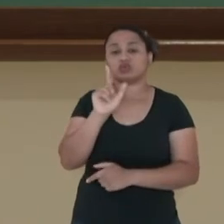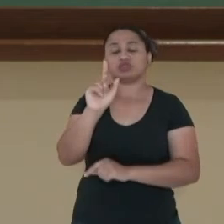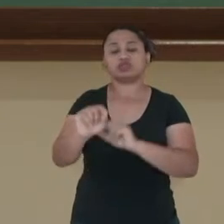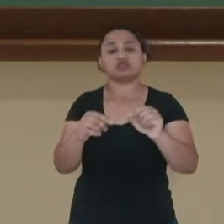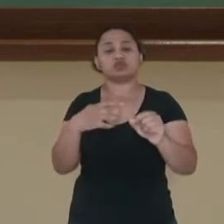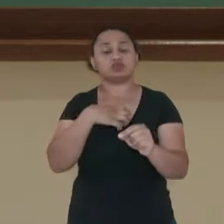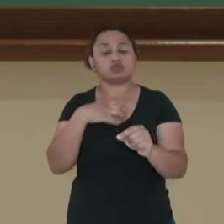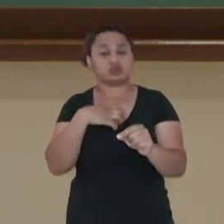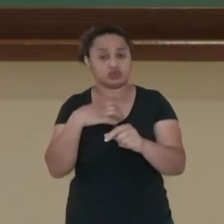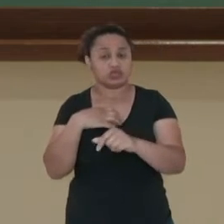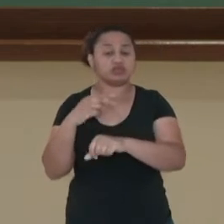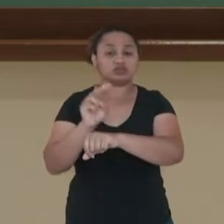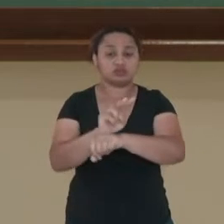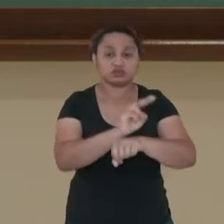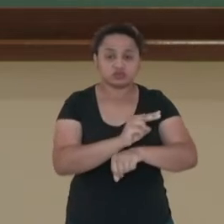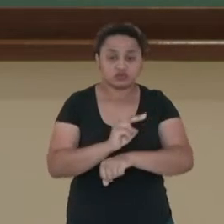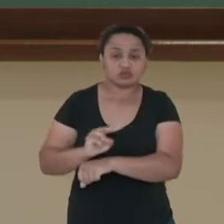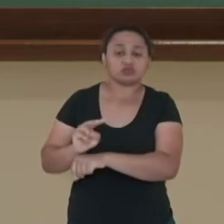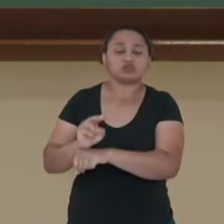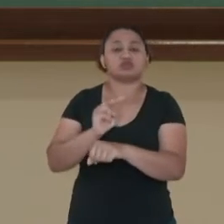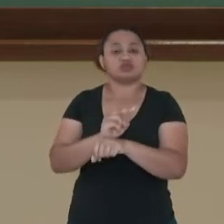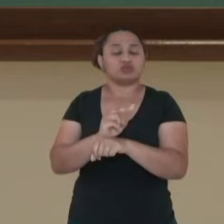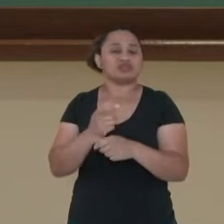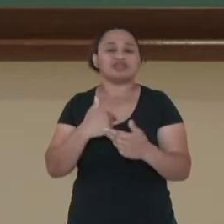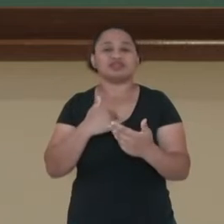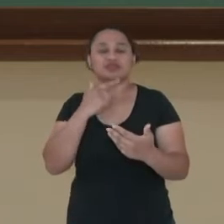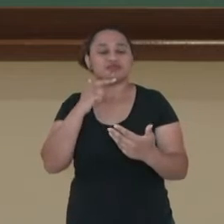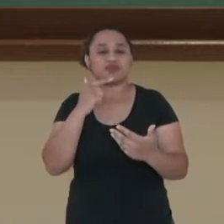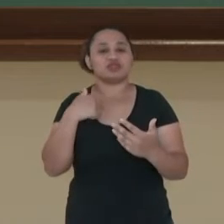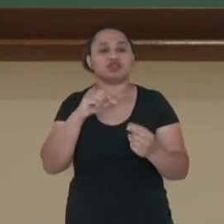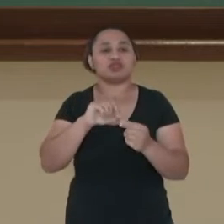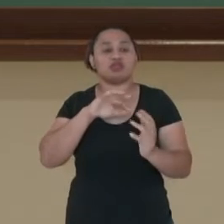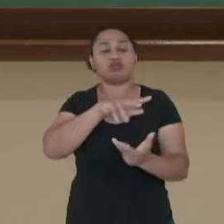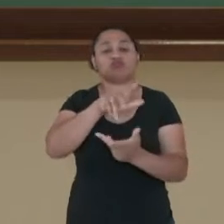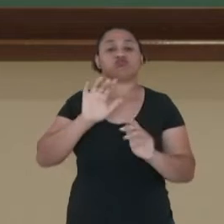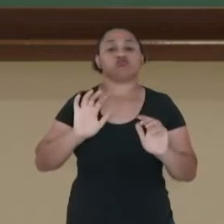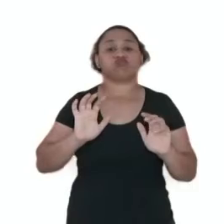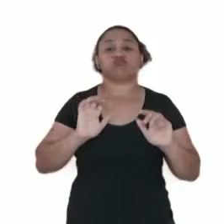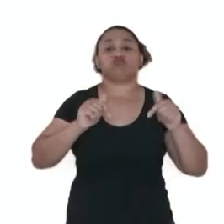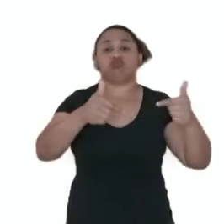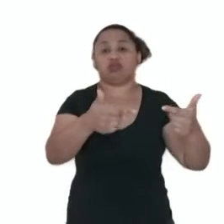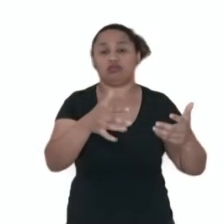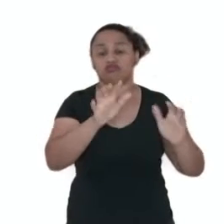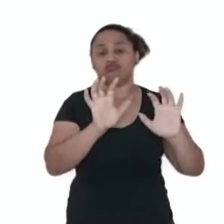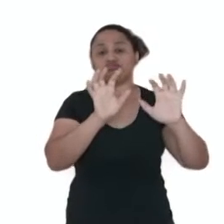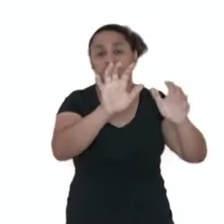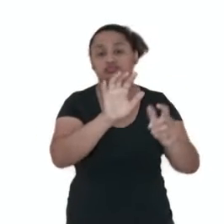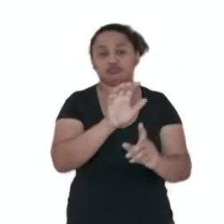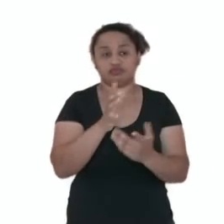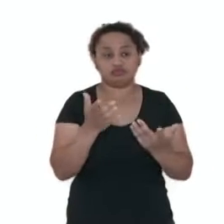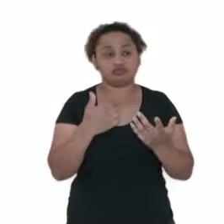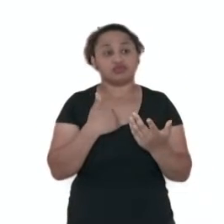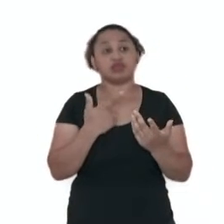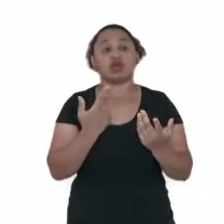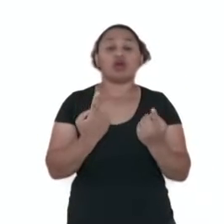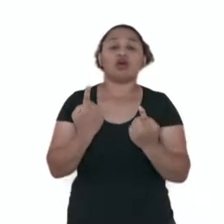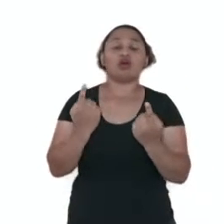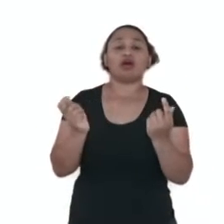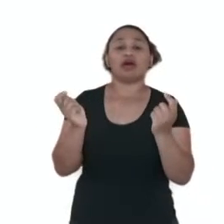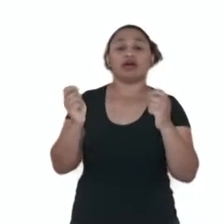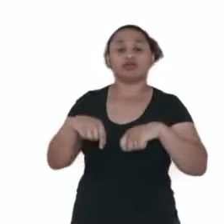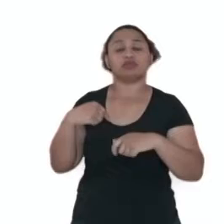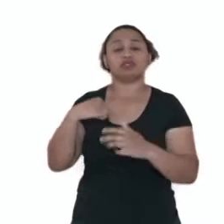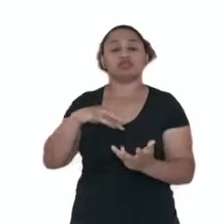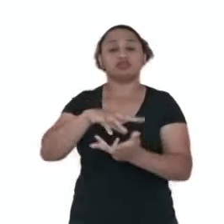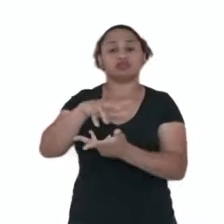modo sustentável. A gente não pode sobrecarregar o planeta com isso. Qual deveria ser a capacidade do nosso planeta se